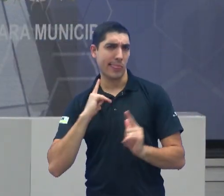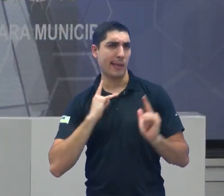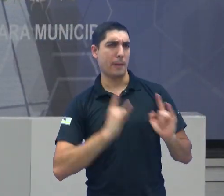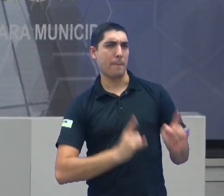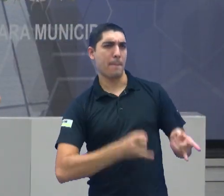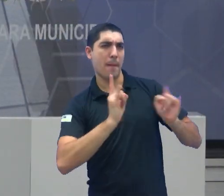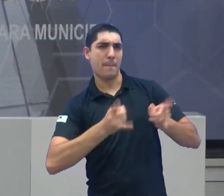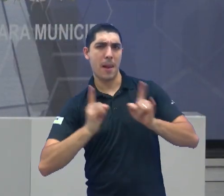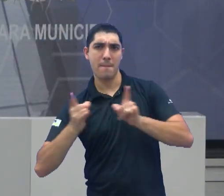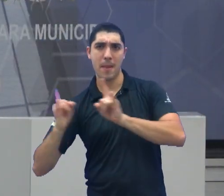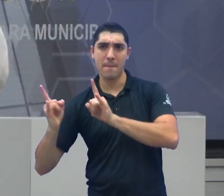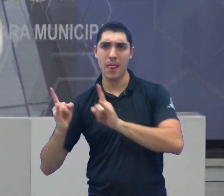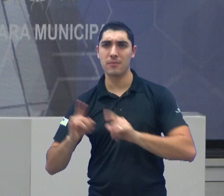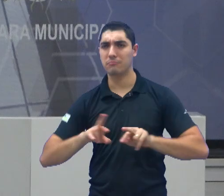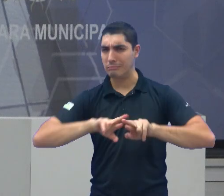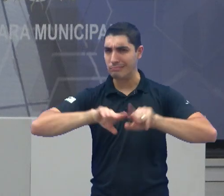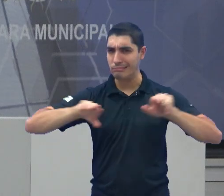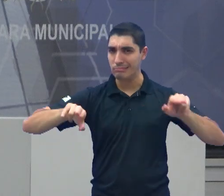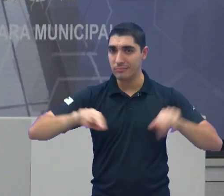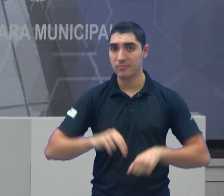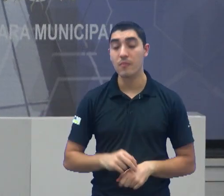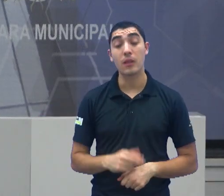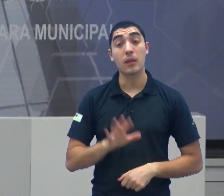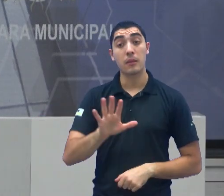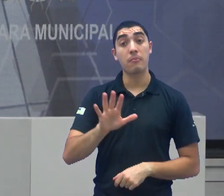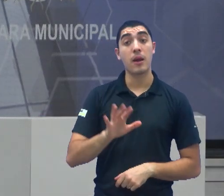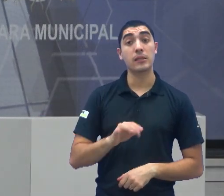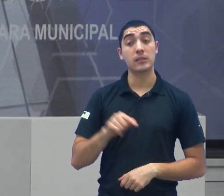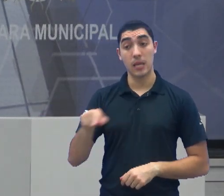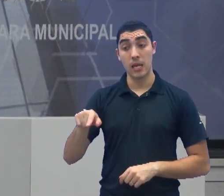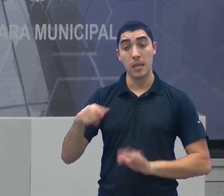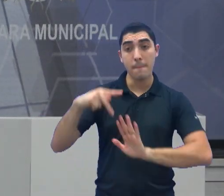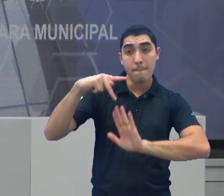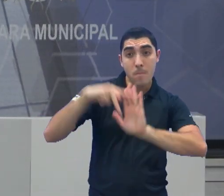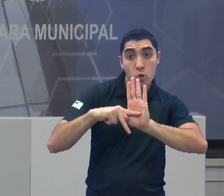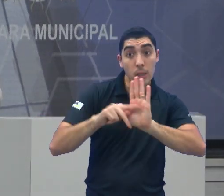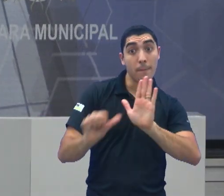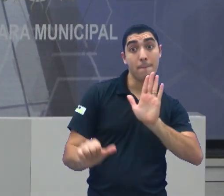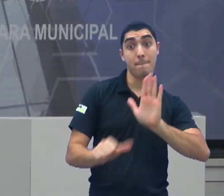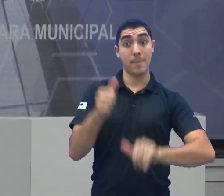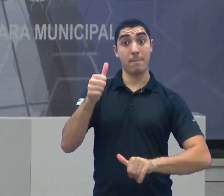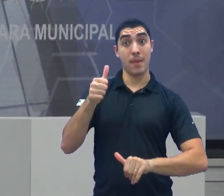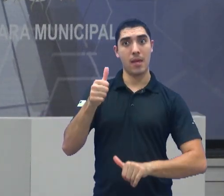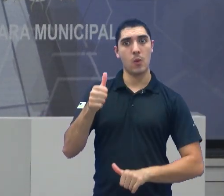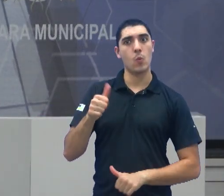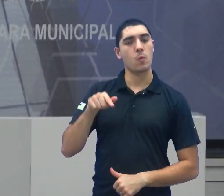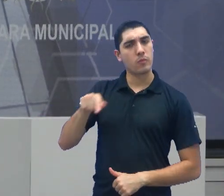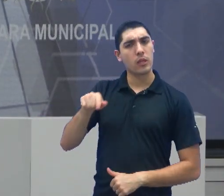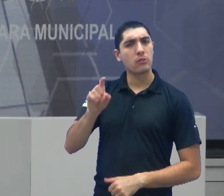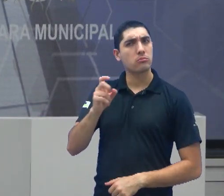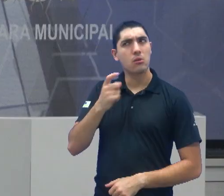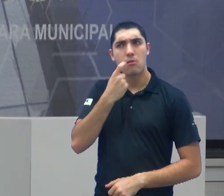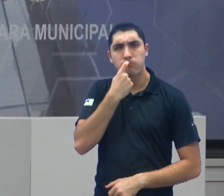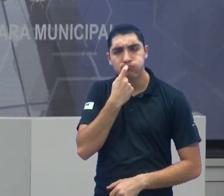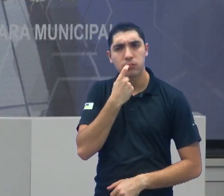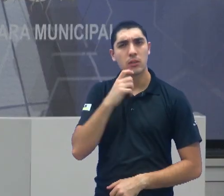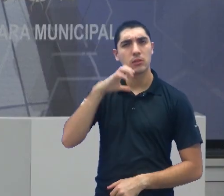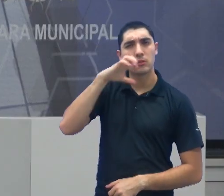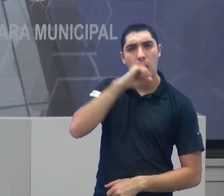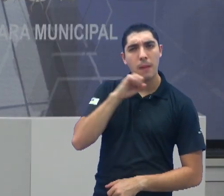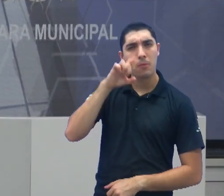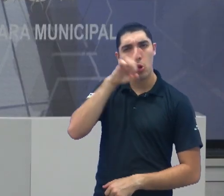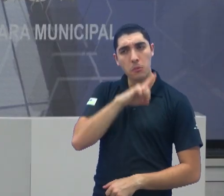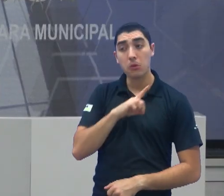região. Só de uma experiência, né, de um projeto piloto que foi realizado dois finais de semana, a gente teve um